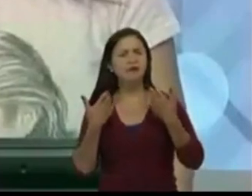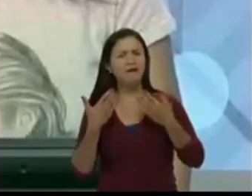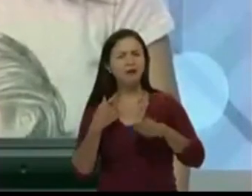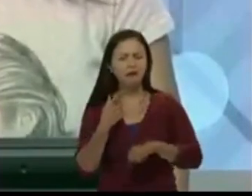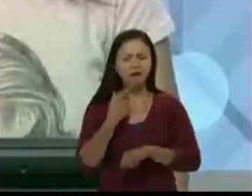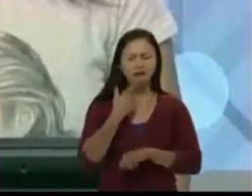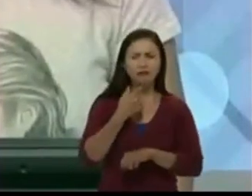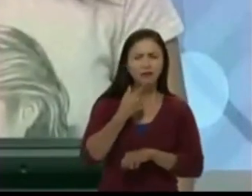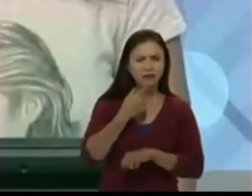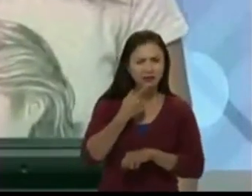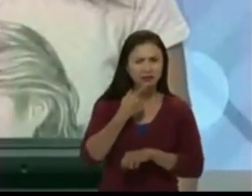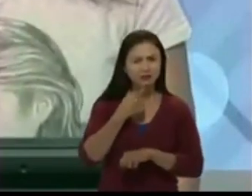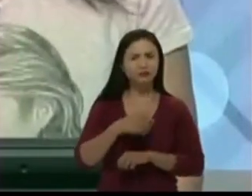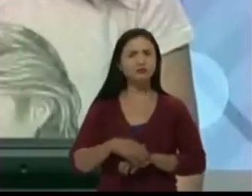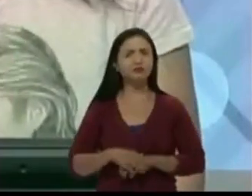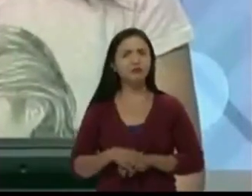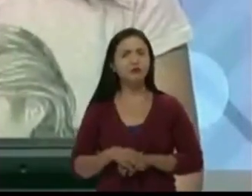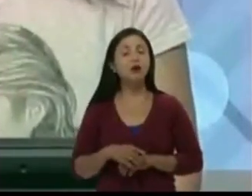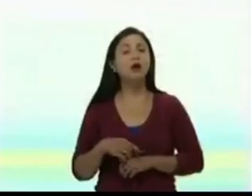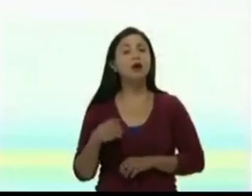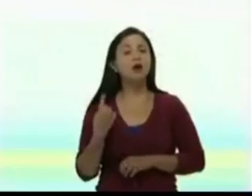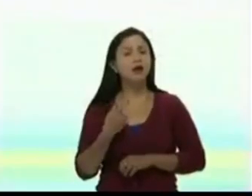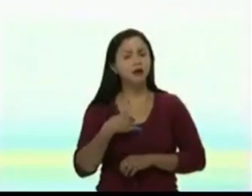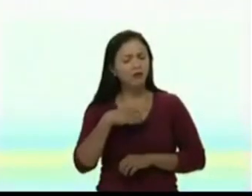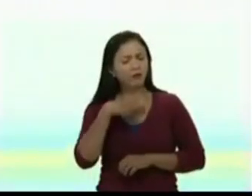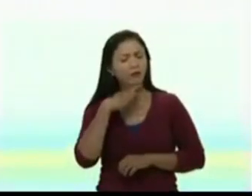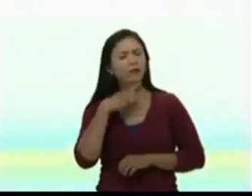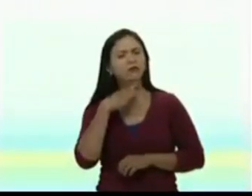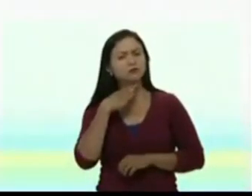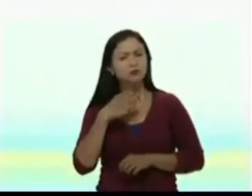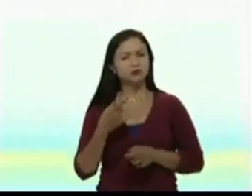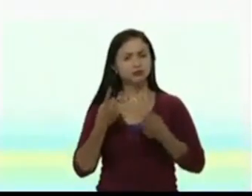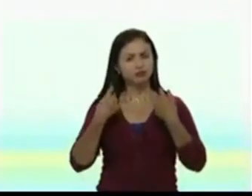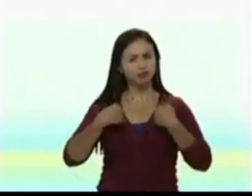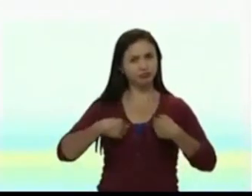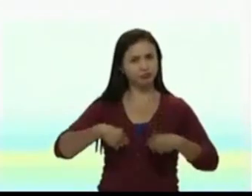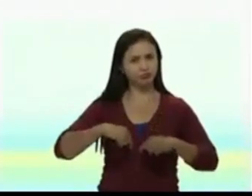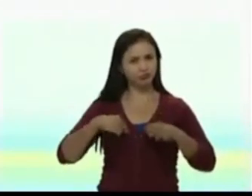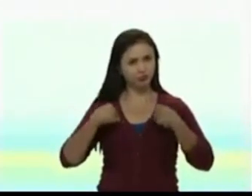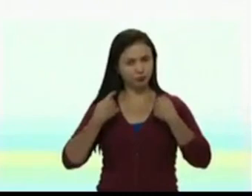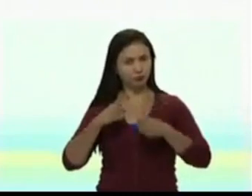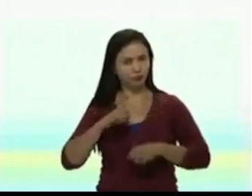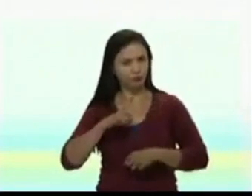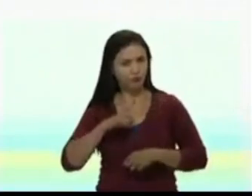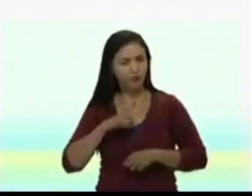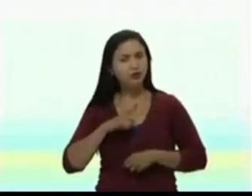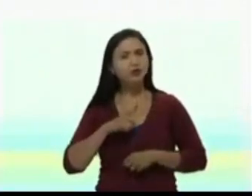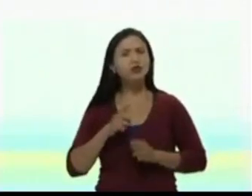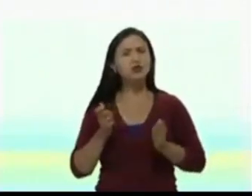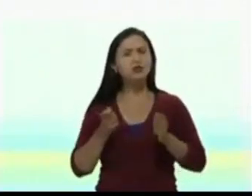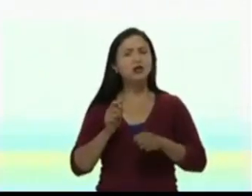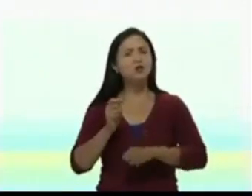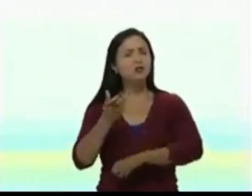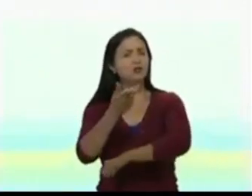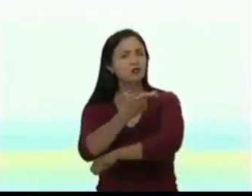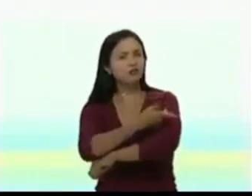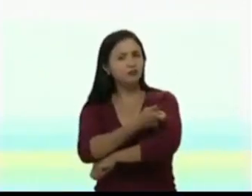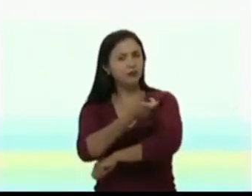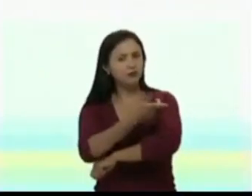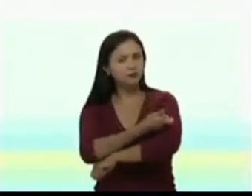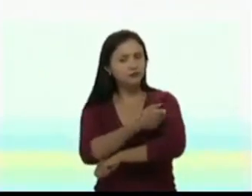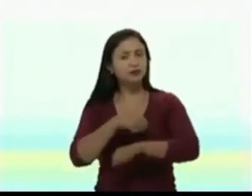e o turgor. E pelo conhecimento do sistema imunológico, foi possível então aprimorar o uso das vacinas e dos